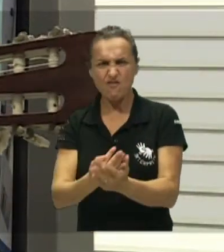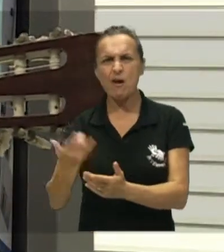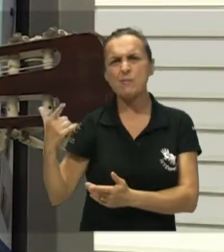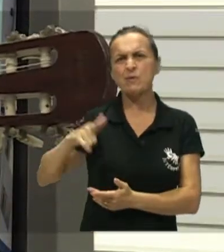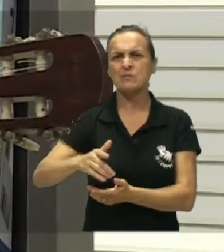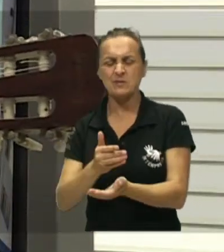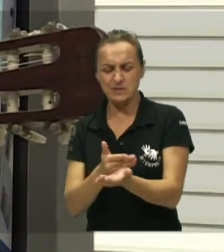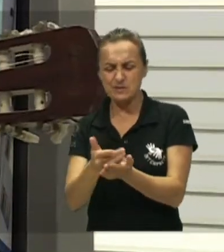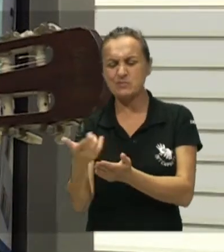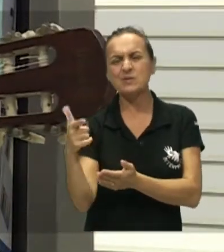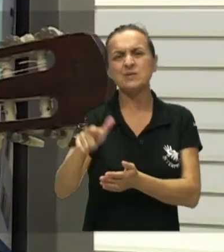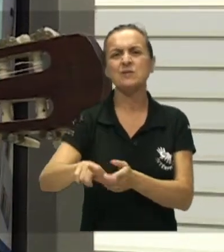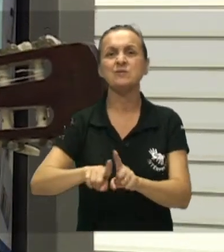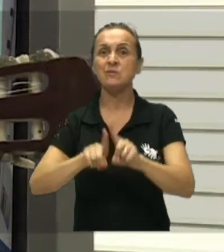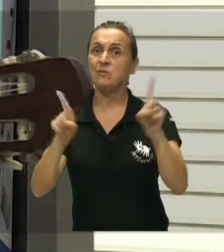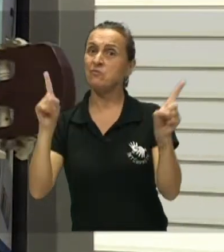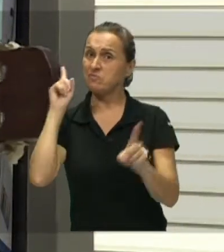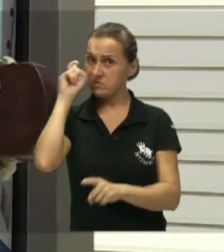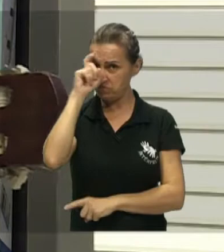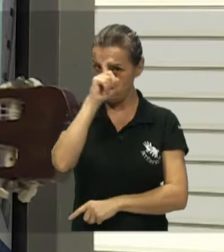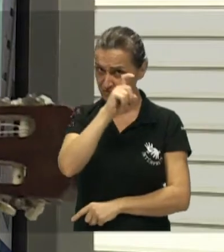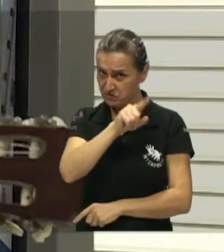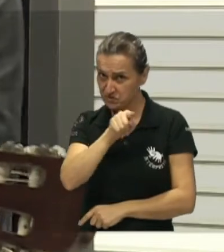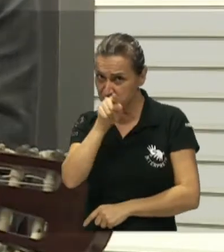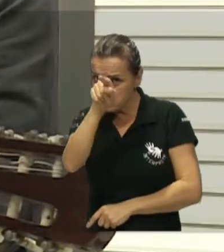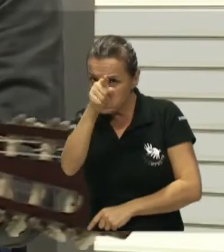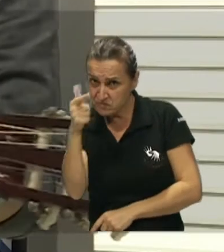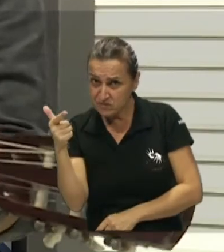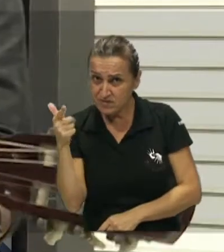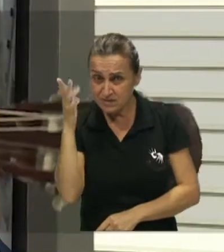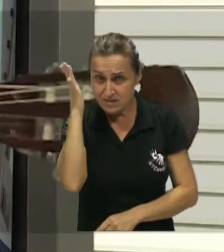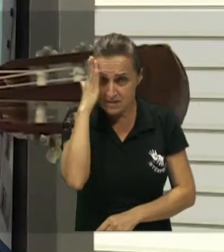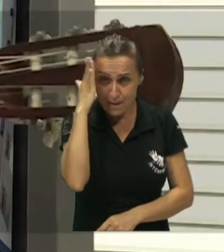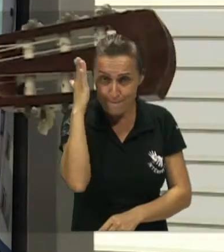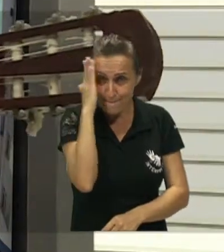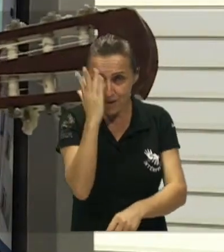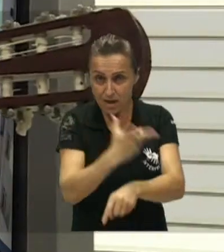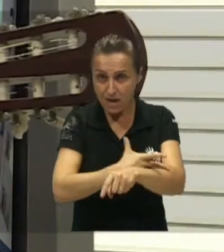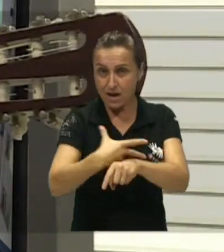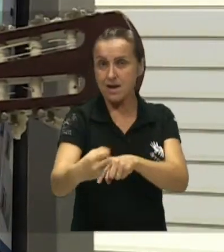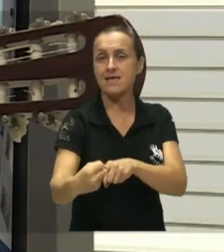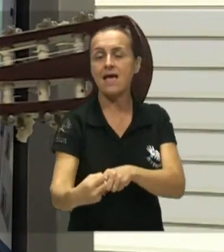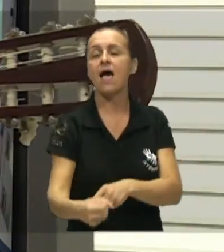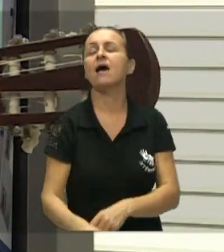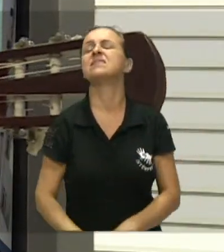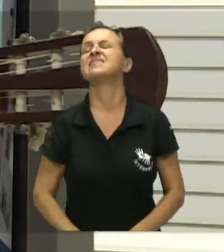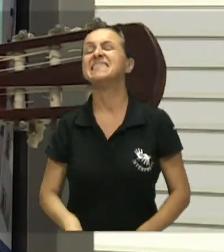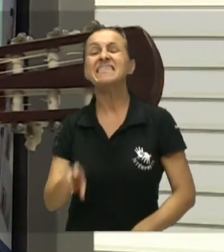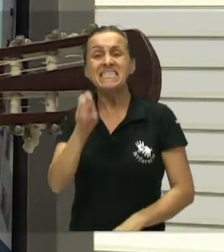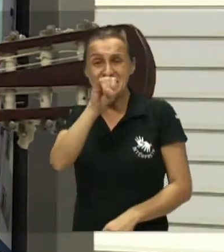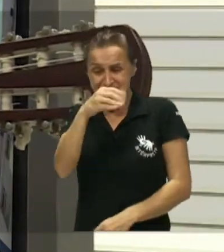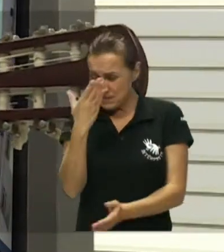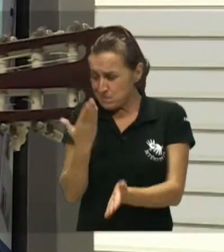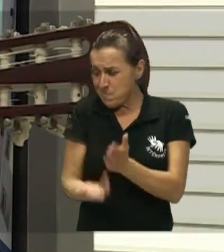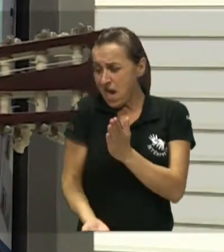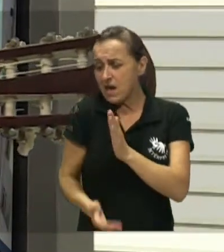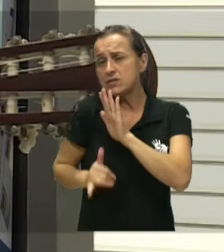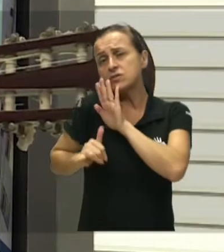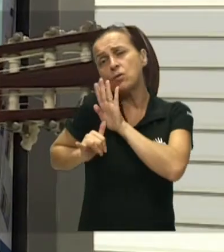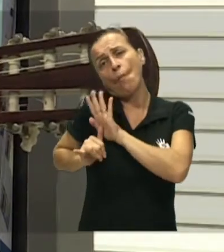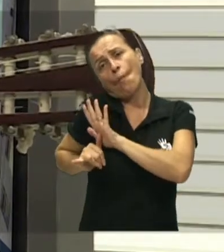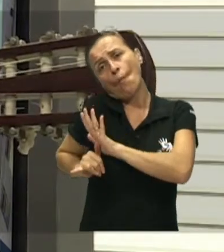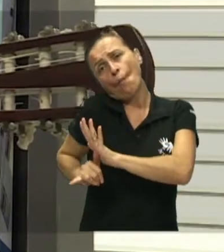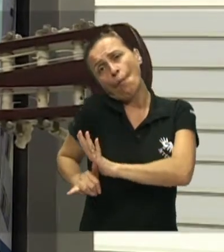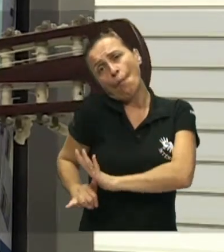é saber ganhar, é saber ganhar. Se você perde, na humildade se apresenta e